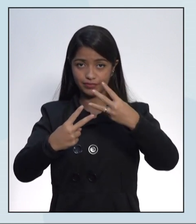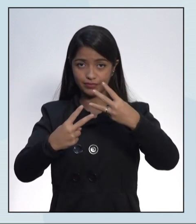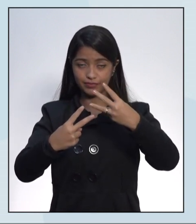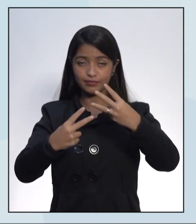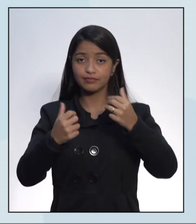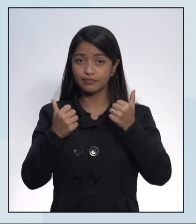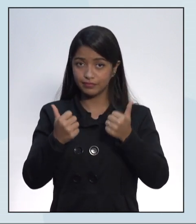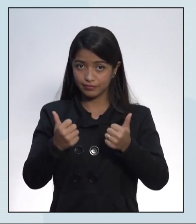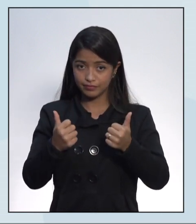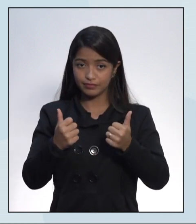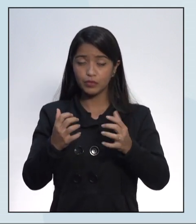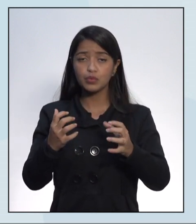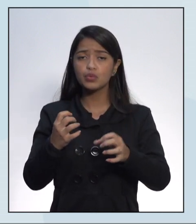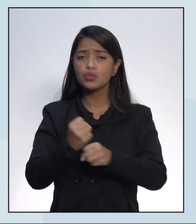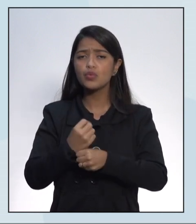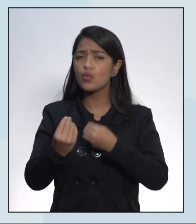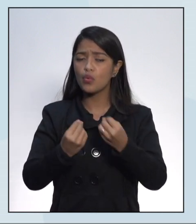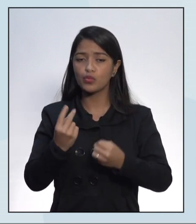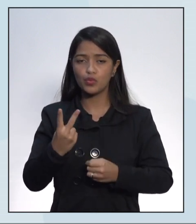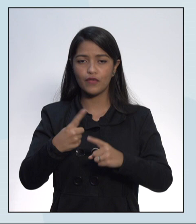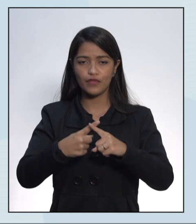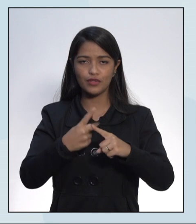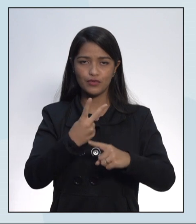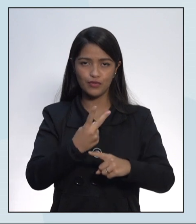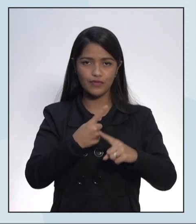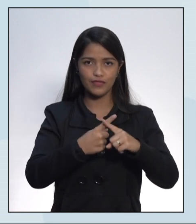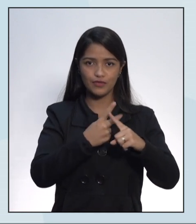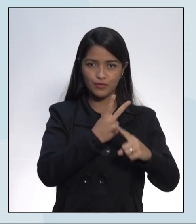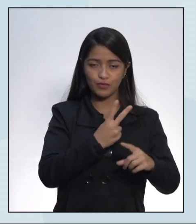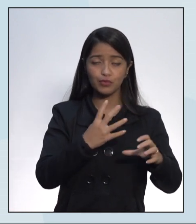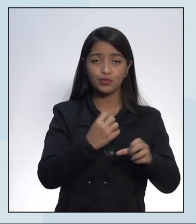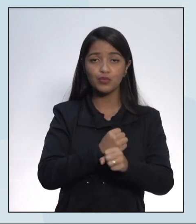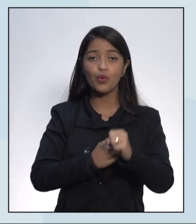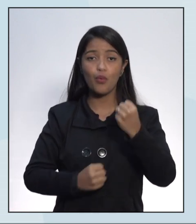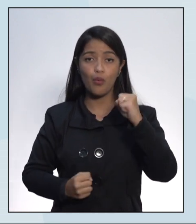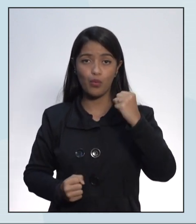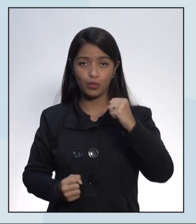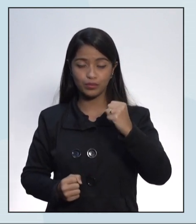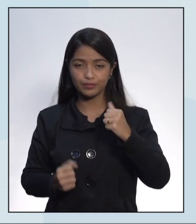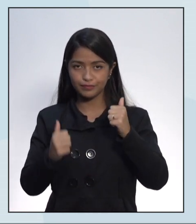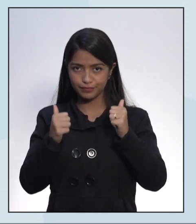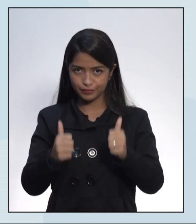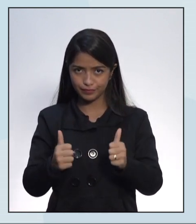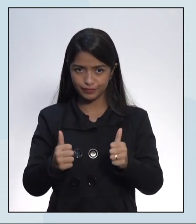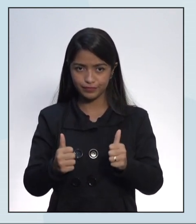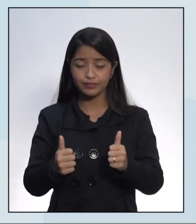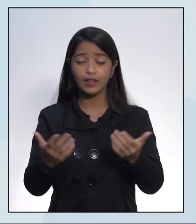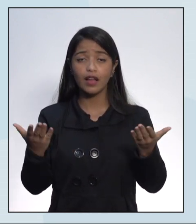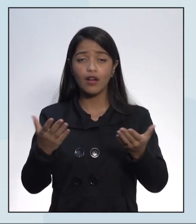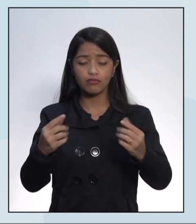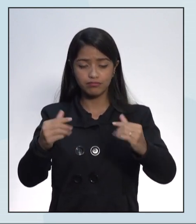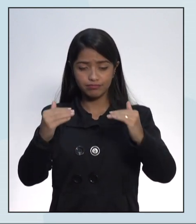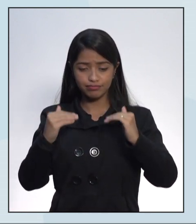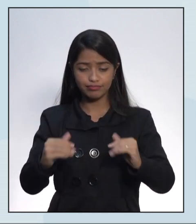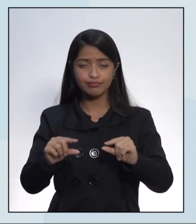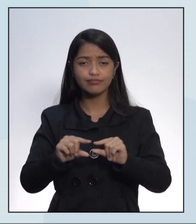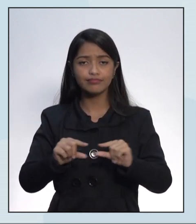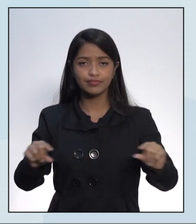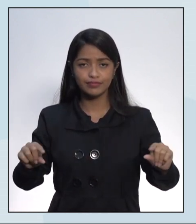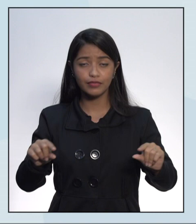O cálculo que é 2 vezes 2 vezes 2, que deu 8. Certo? Eu quero que vocês completem com os próximos